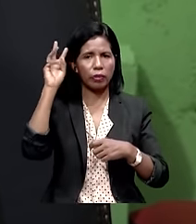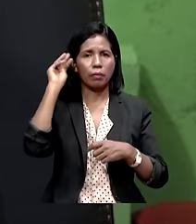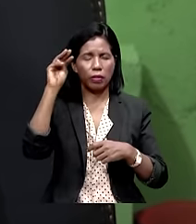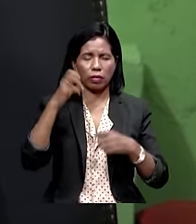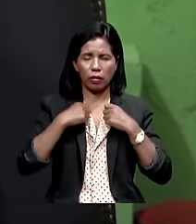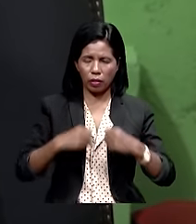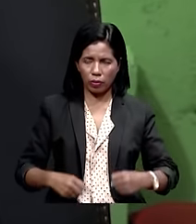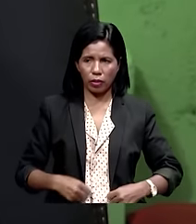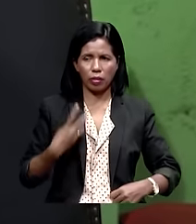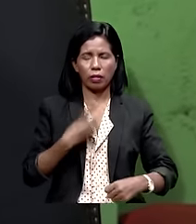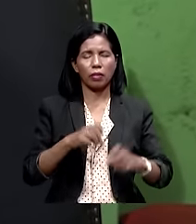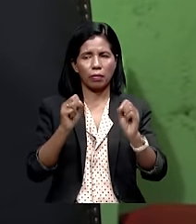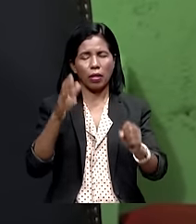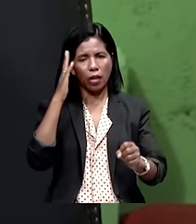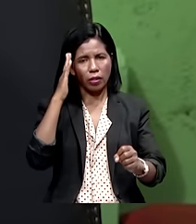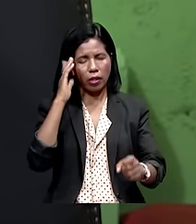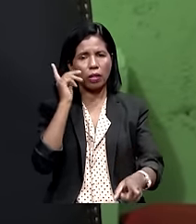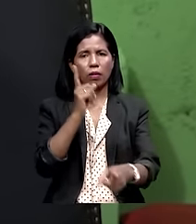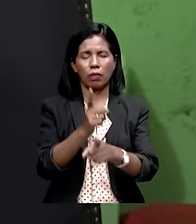tabele haten ne los